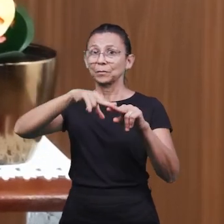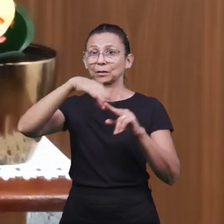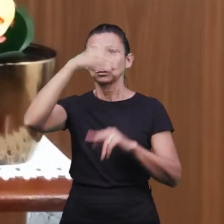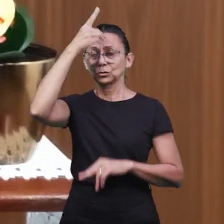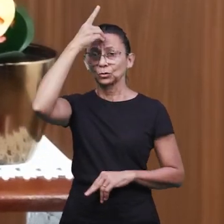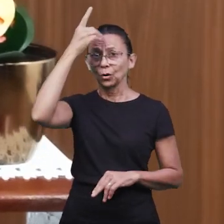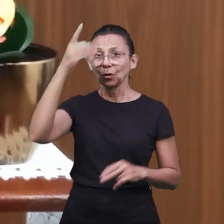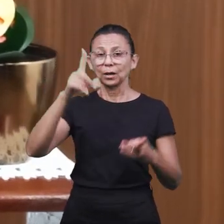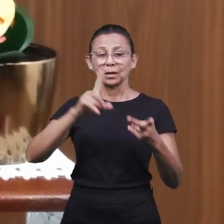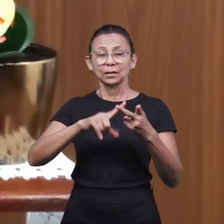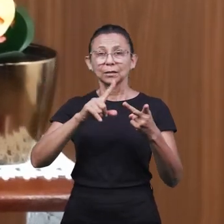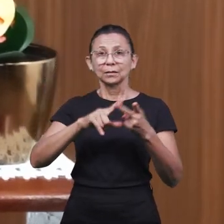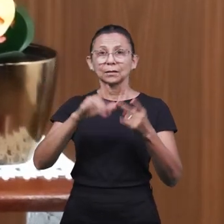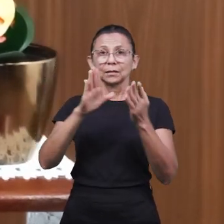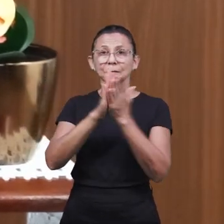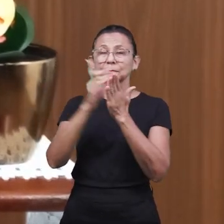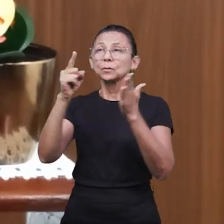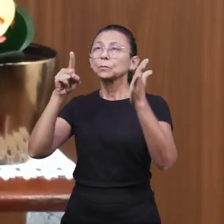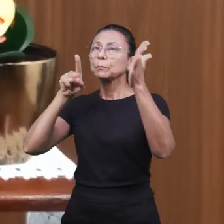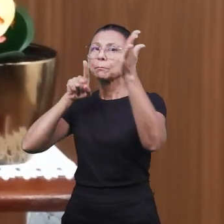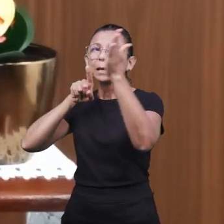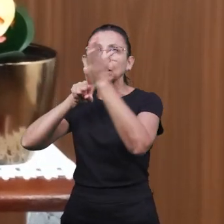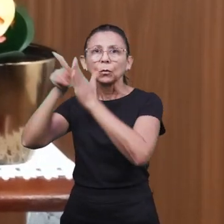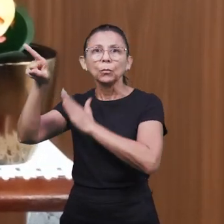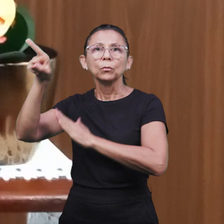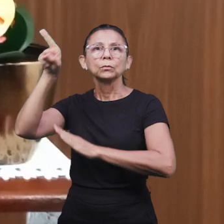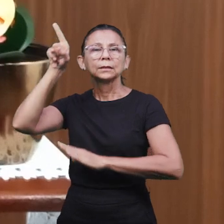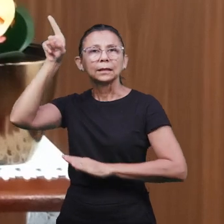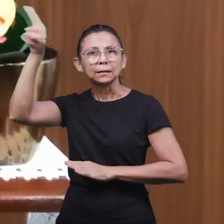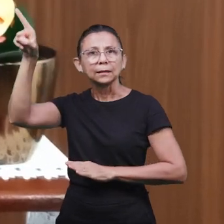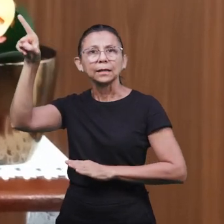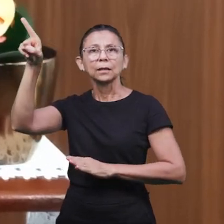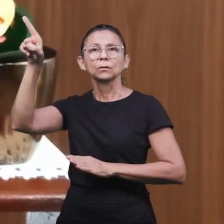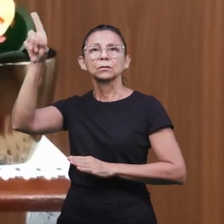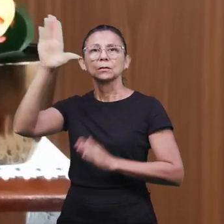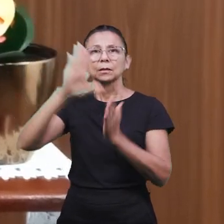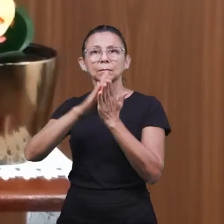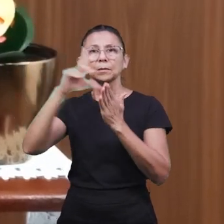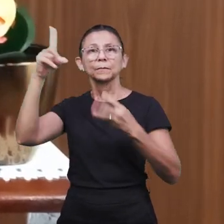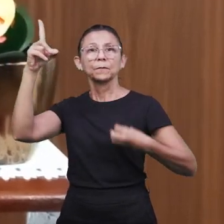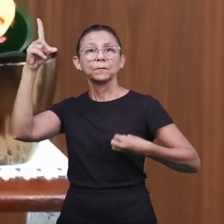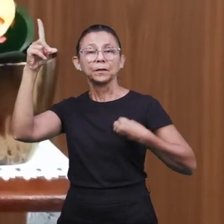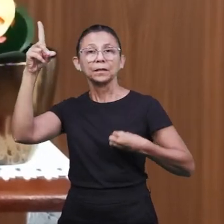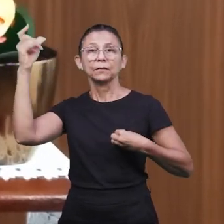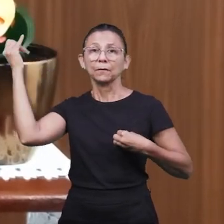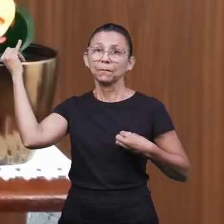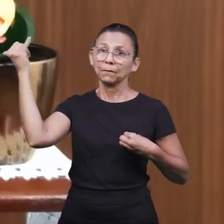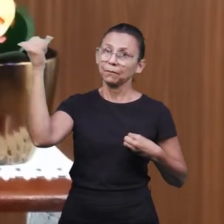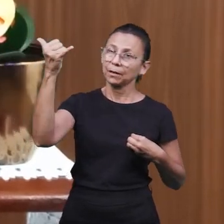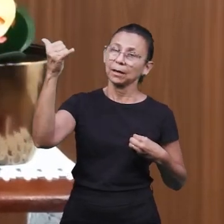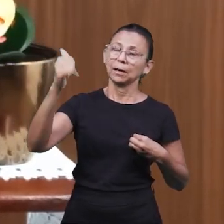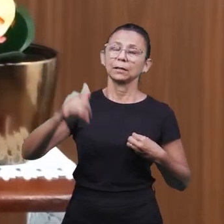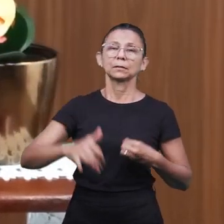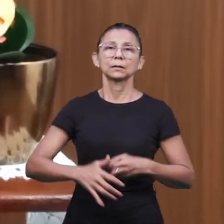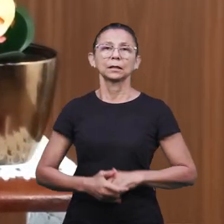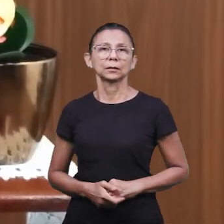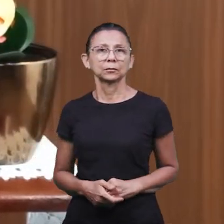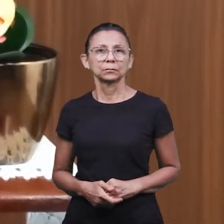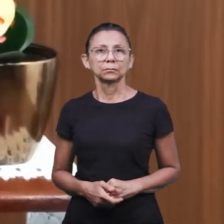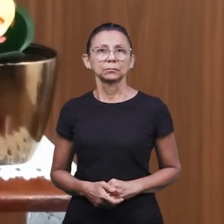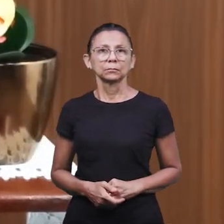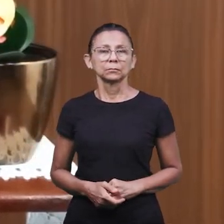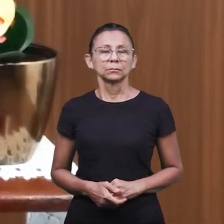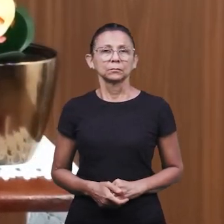A consulta ao Senhor através da sua palavra, porque a palavra é viva e ela fala. Viver e